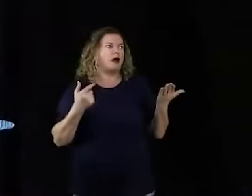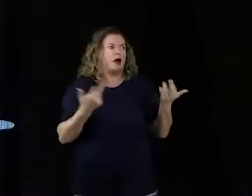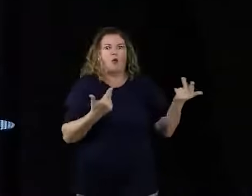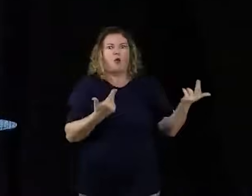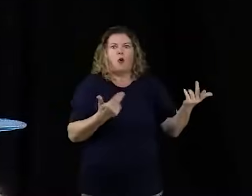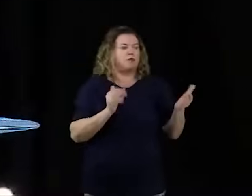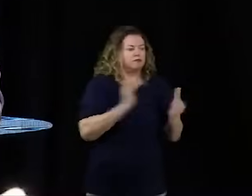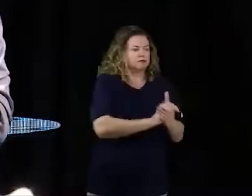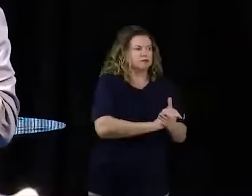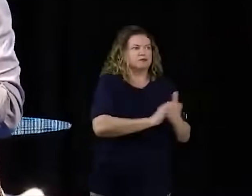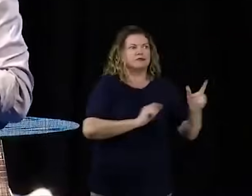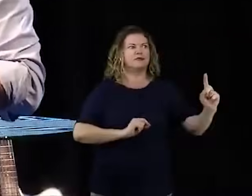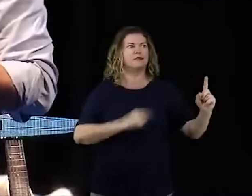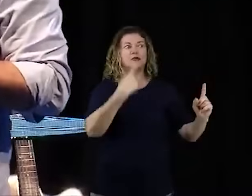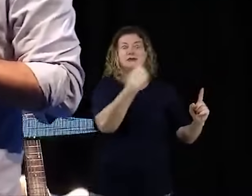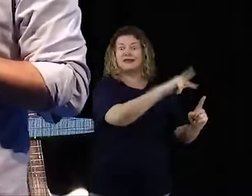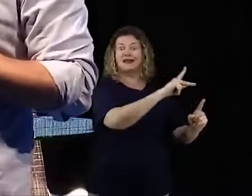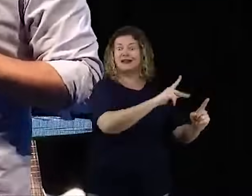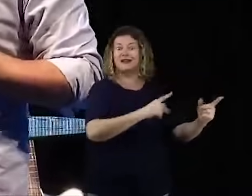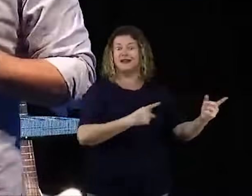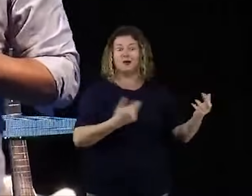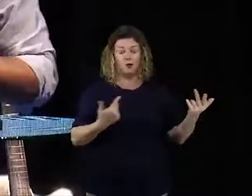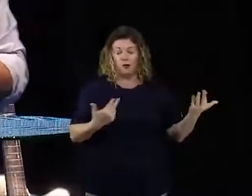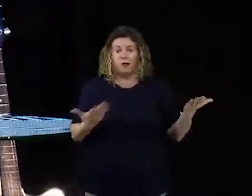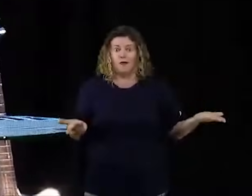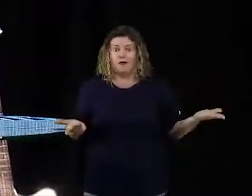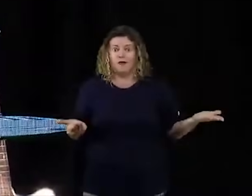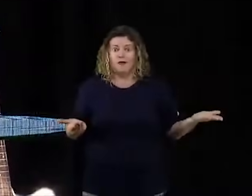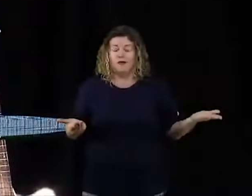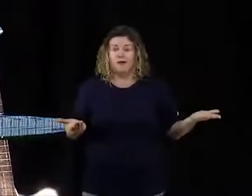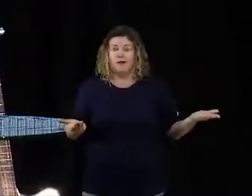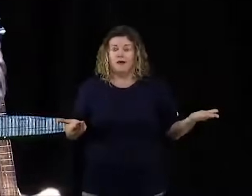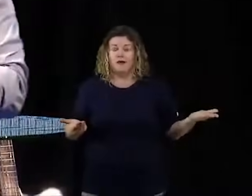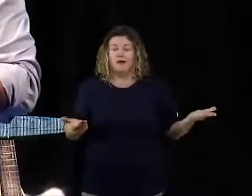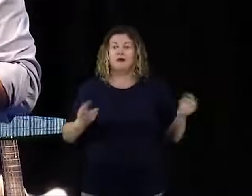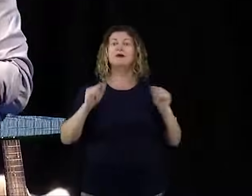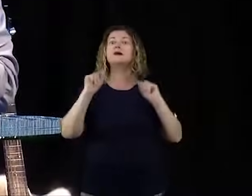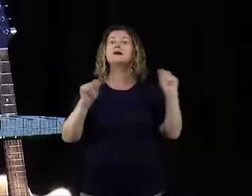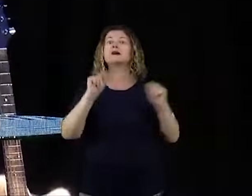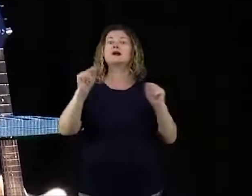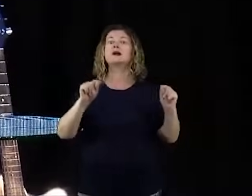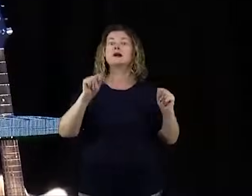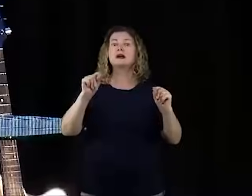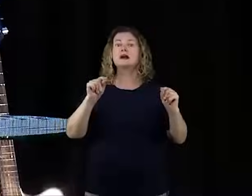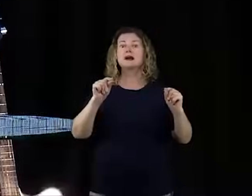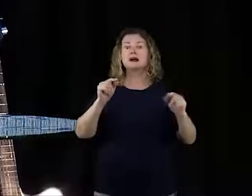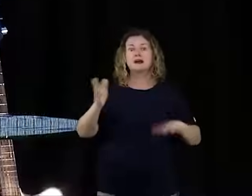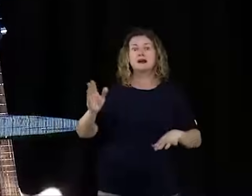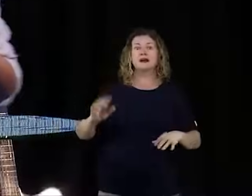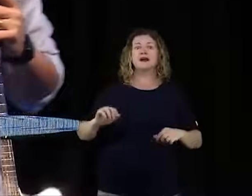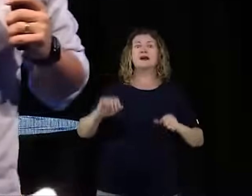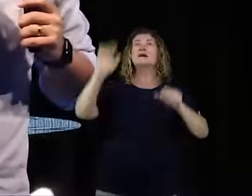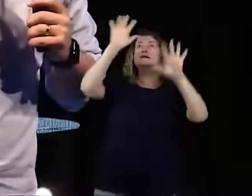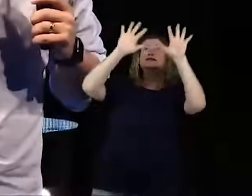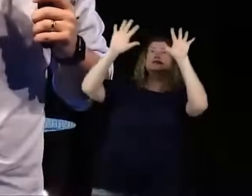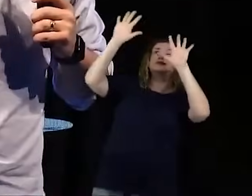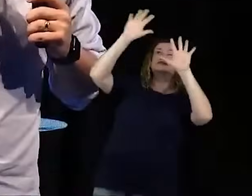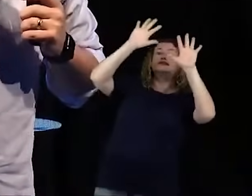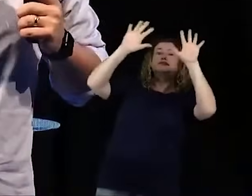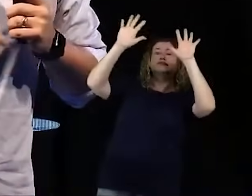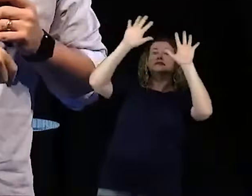a a aquela aquela entidade espiritual que governa na sua vida vai visitar a minha